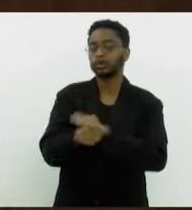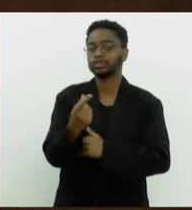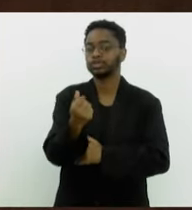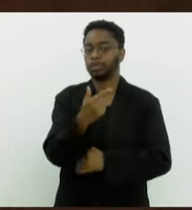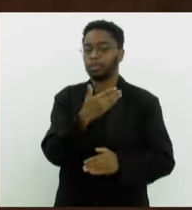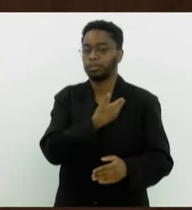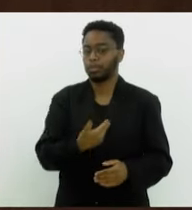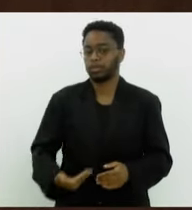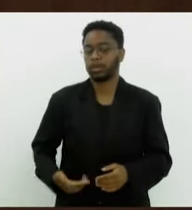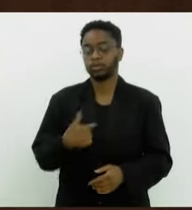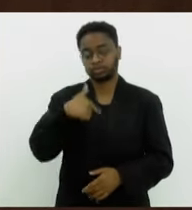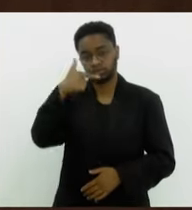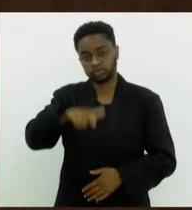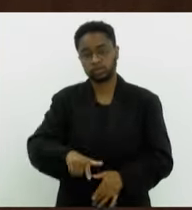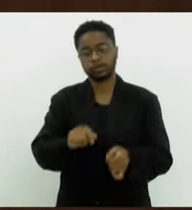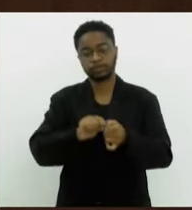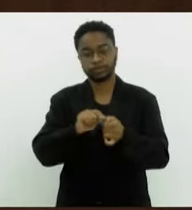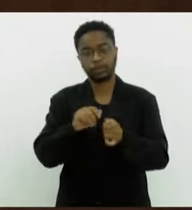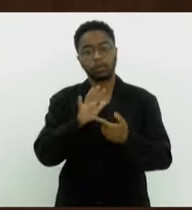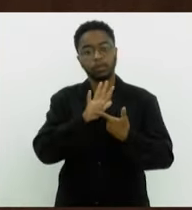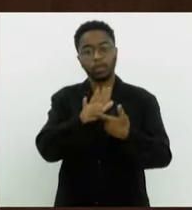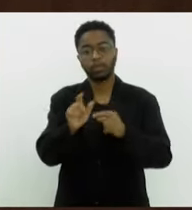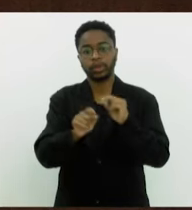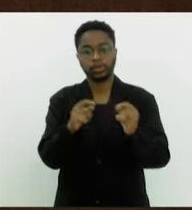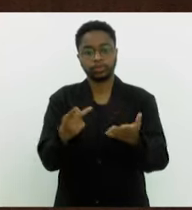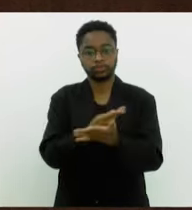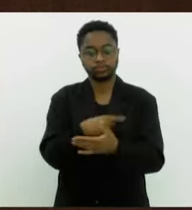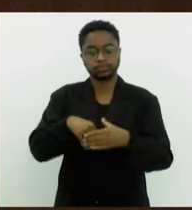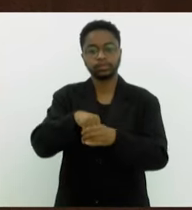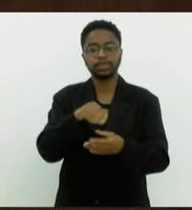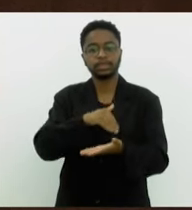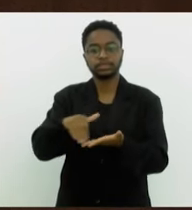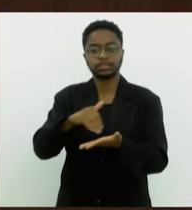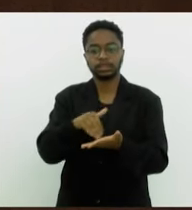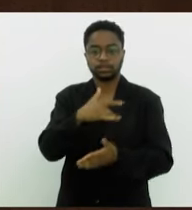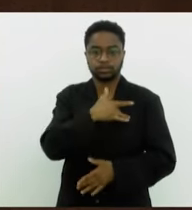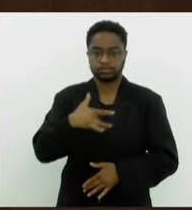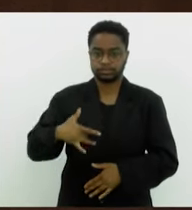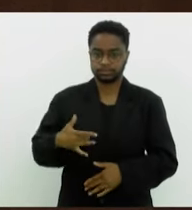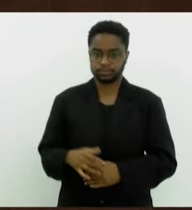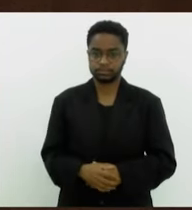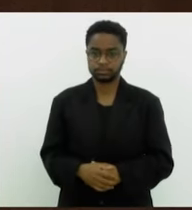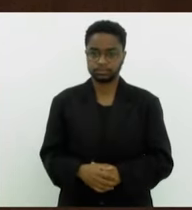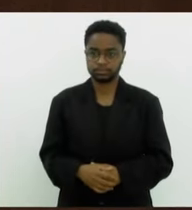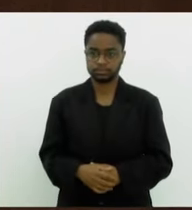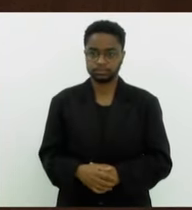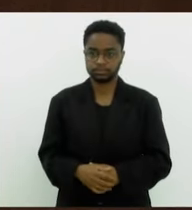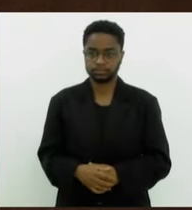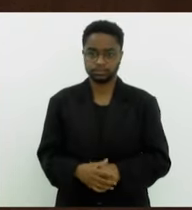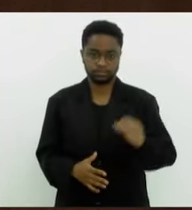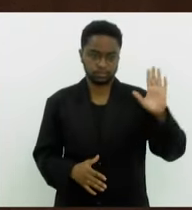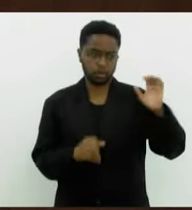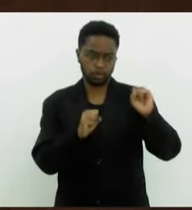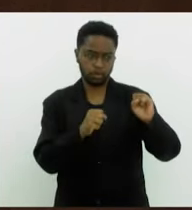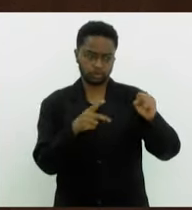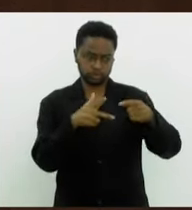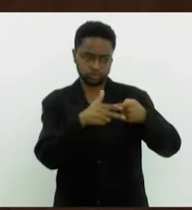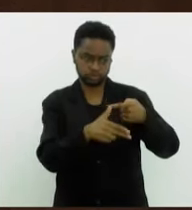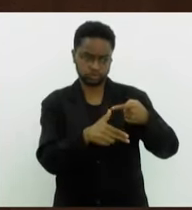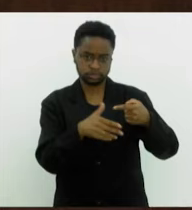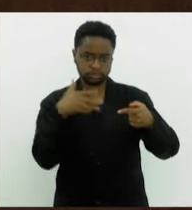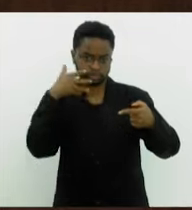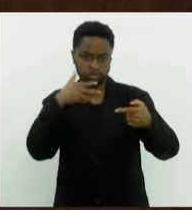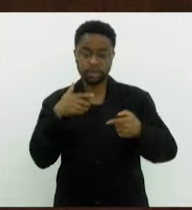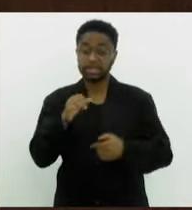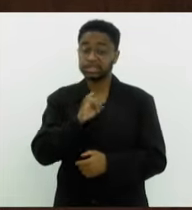isso de novo, mostrando o que está acontecendo na Secretaria Estadual de Saúde, presidente. Se me permite, enquanto uma parte, Deus me der força, eu vou continuar